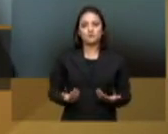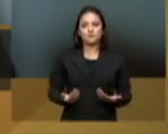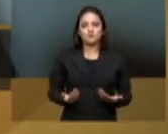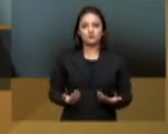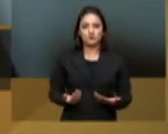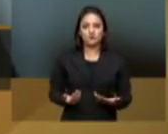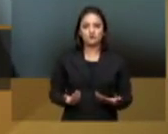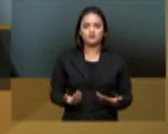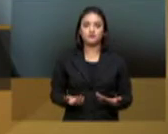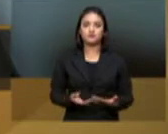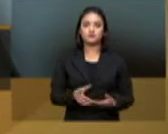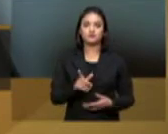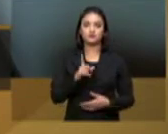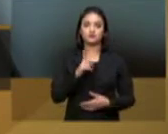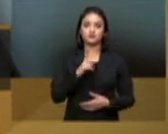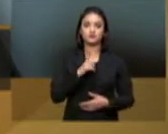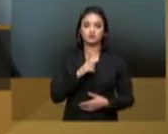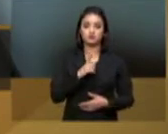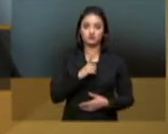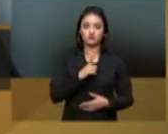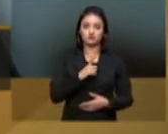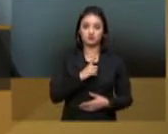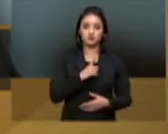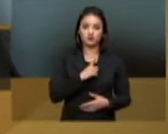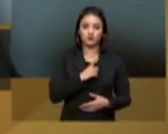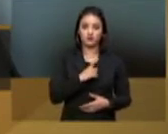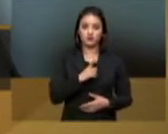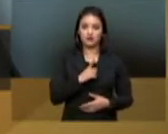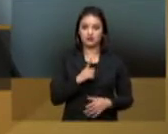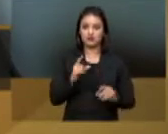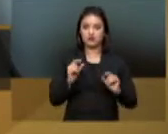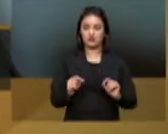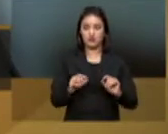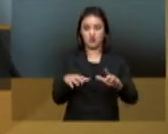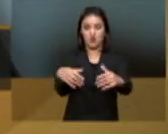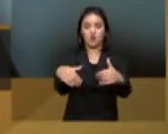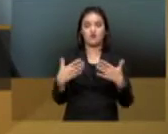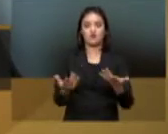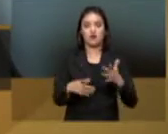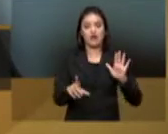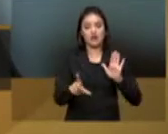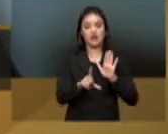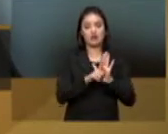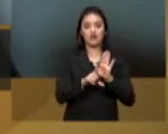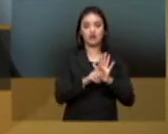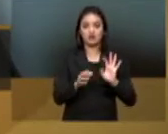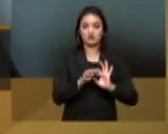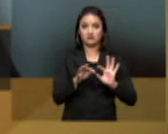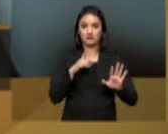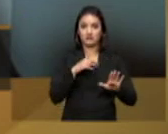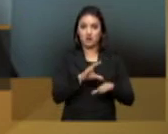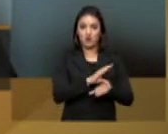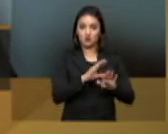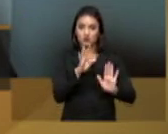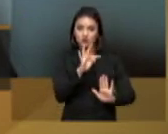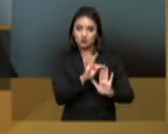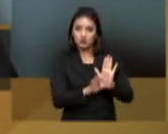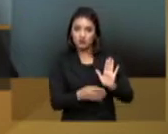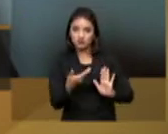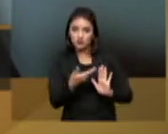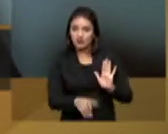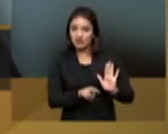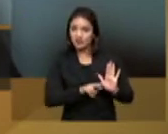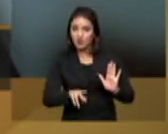a orientação, no sentido de que a legalidade tributária imposta pelo texto constitucional não é